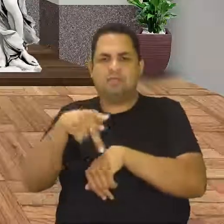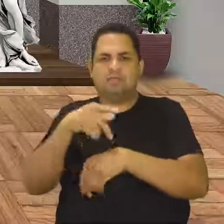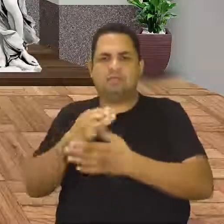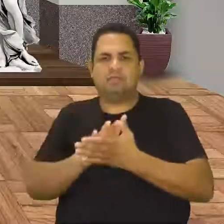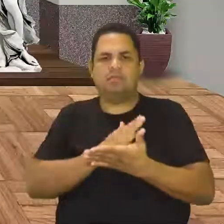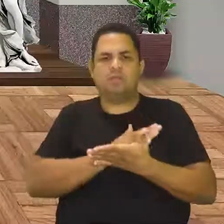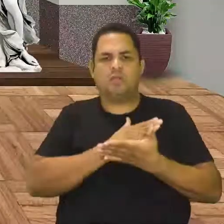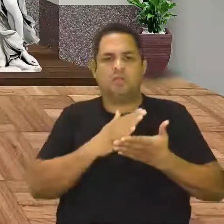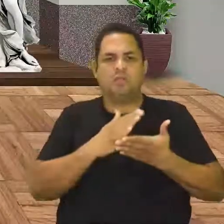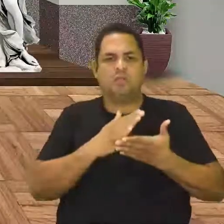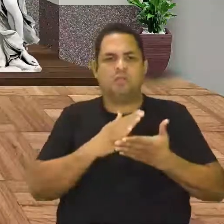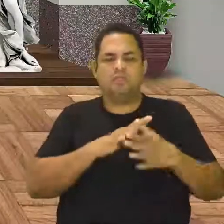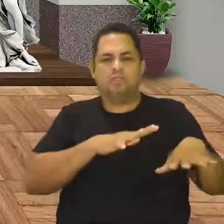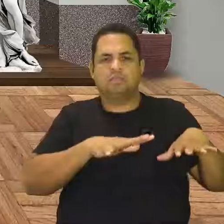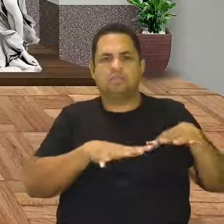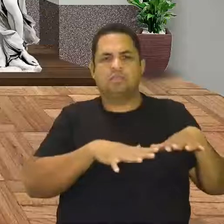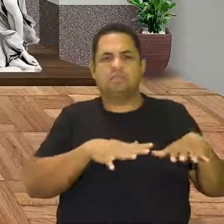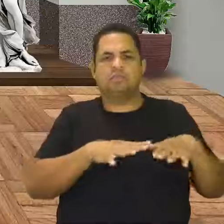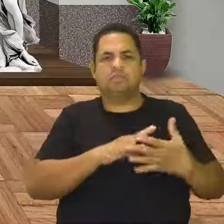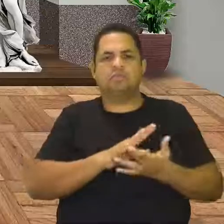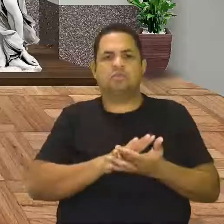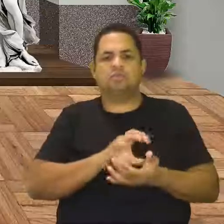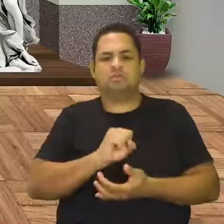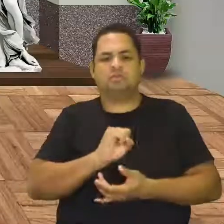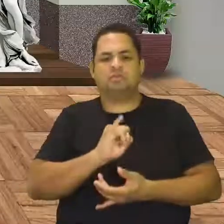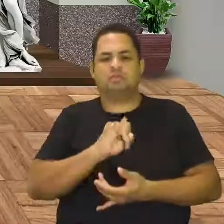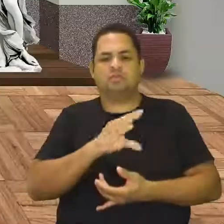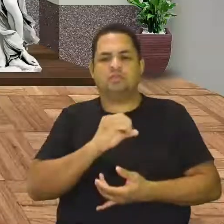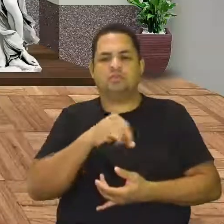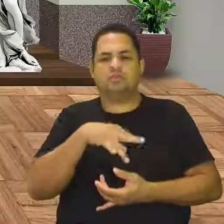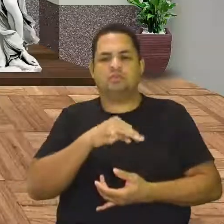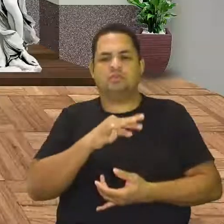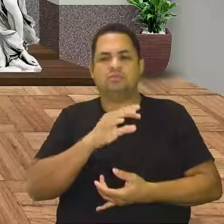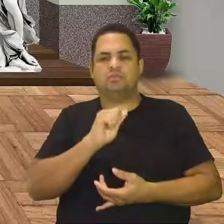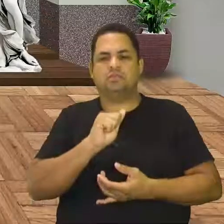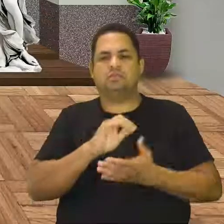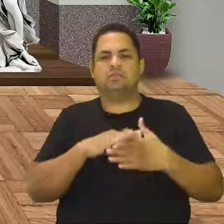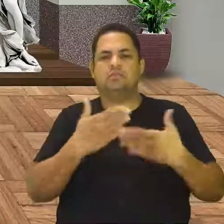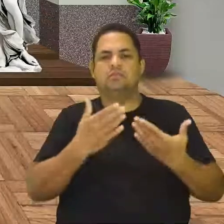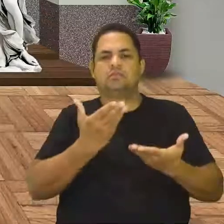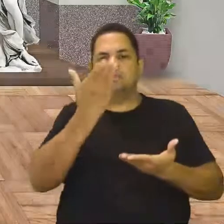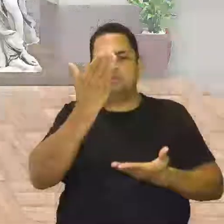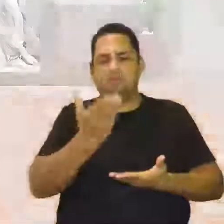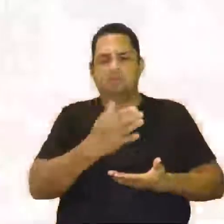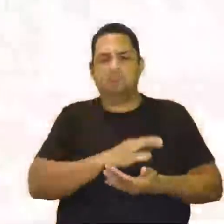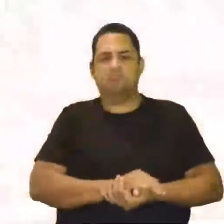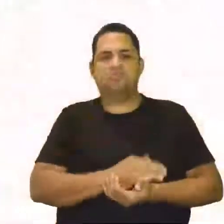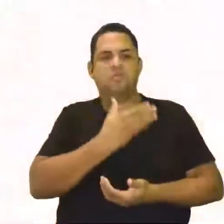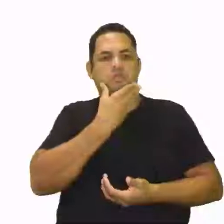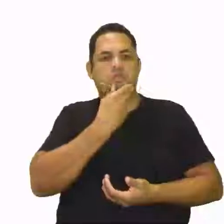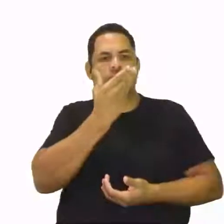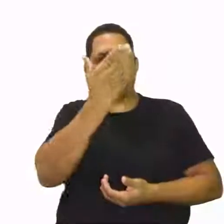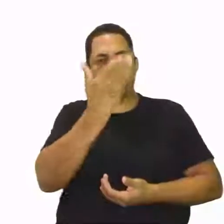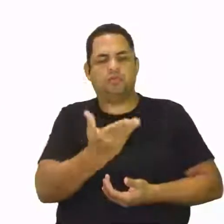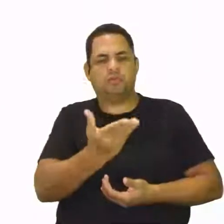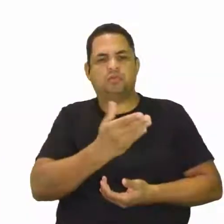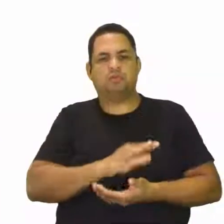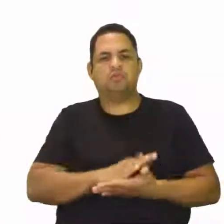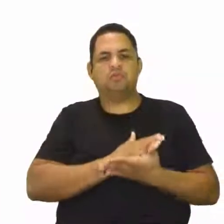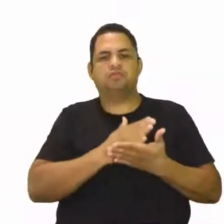Então começou um movimento chamado sionista. Por esse cara aí, olha aí na tela para vocês. Por esse cara